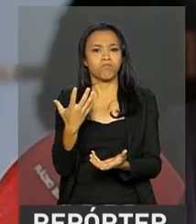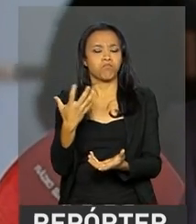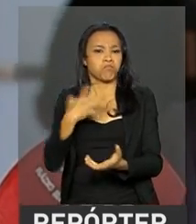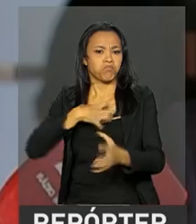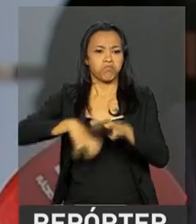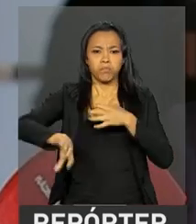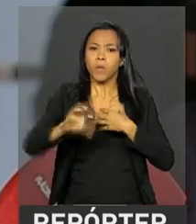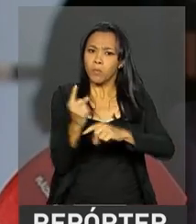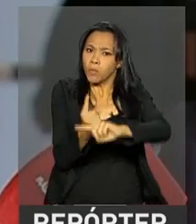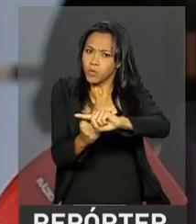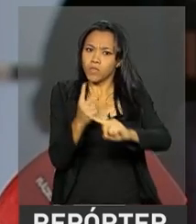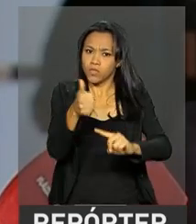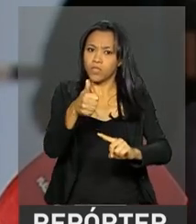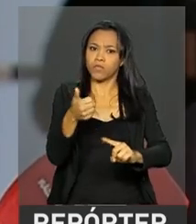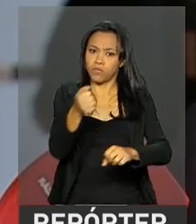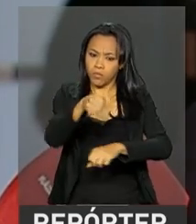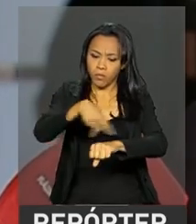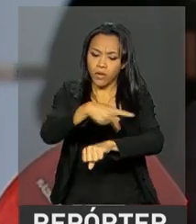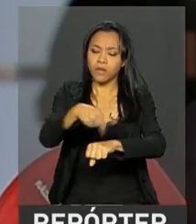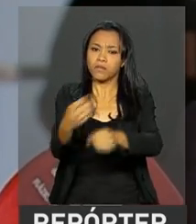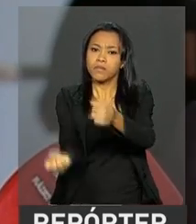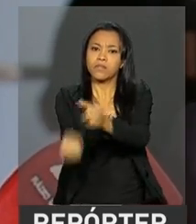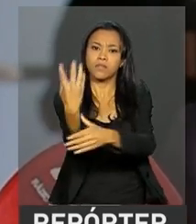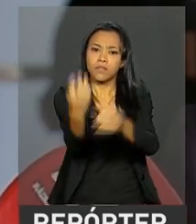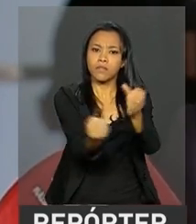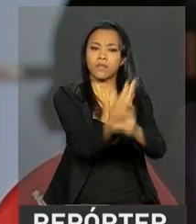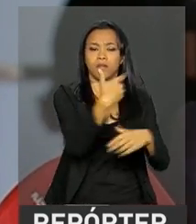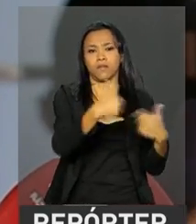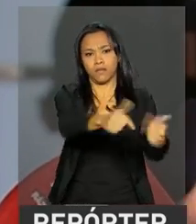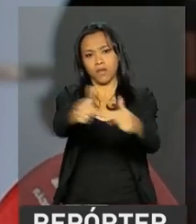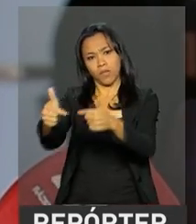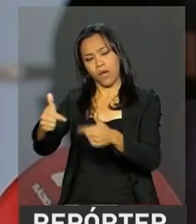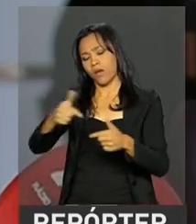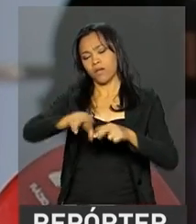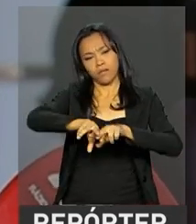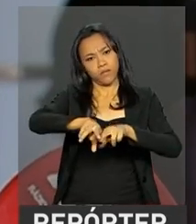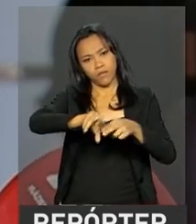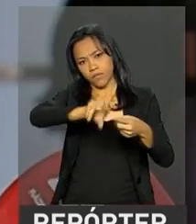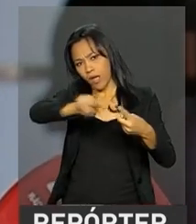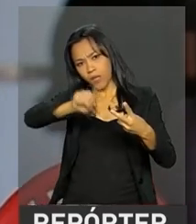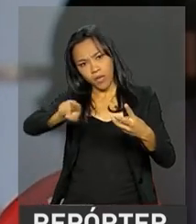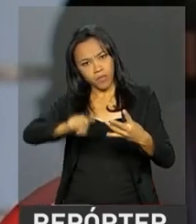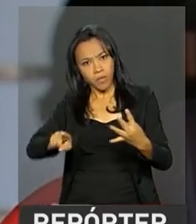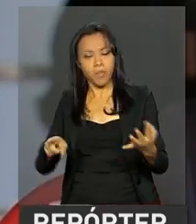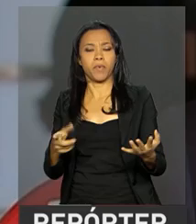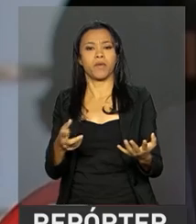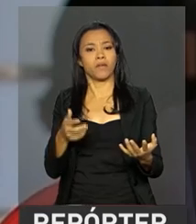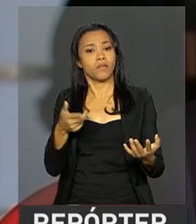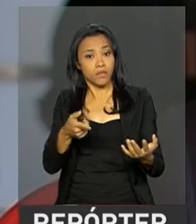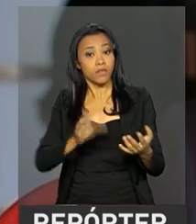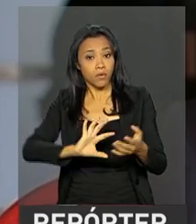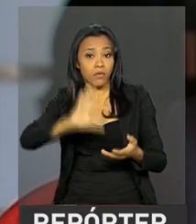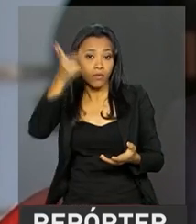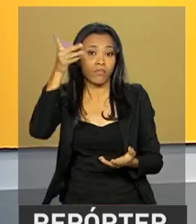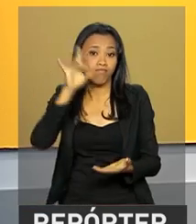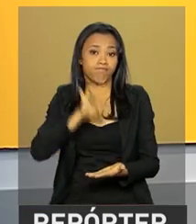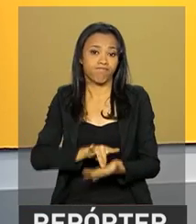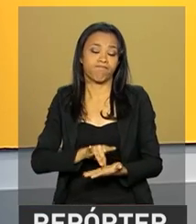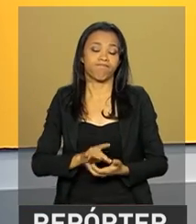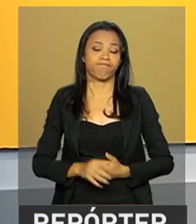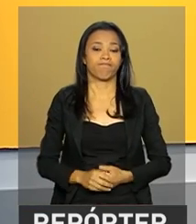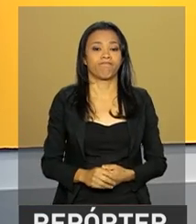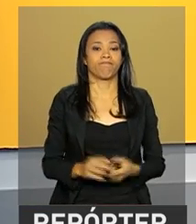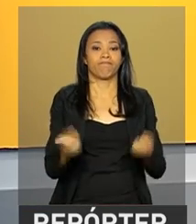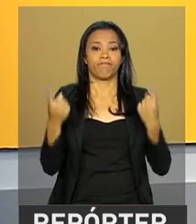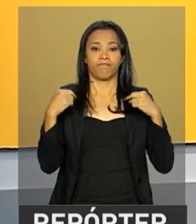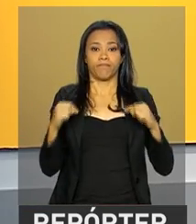positivo para o país voltar a crescer, criar empregos, etc. E isso já começa, de fato, a acontecer.